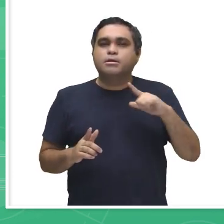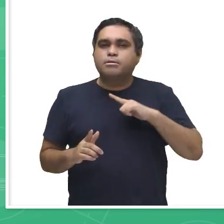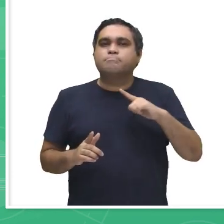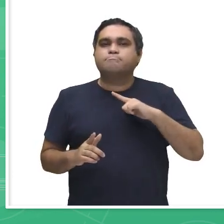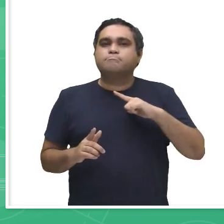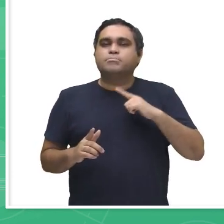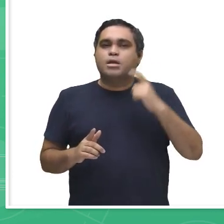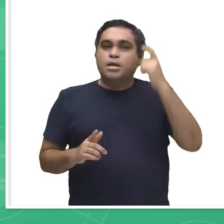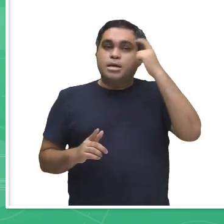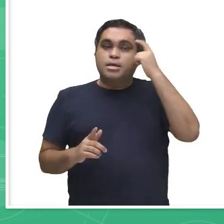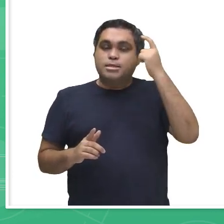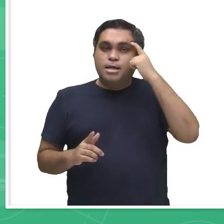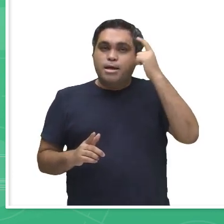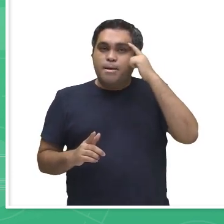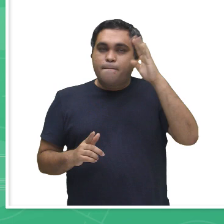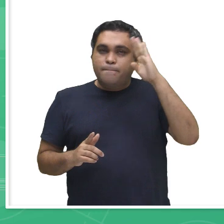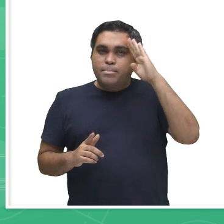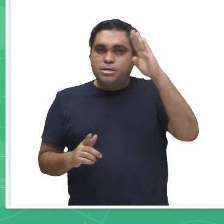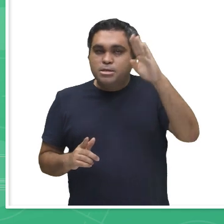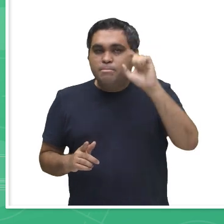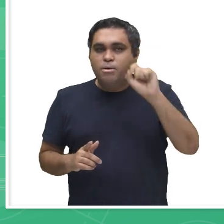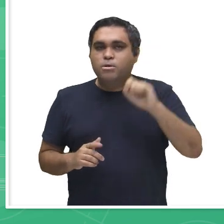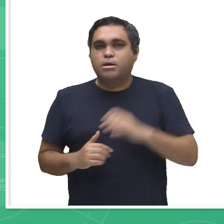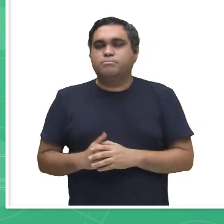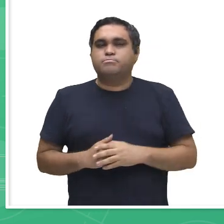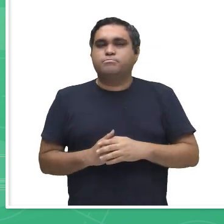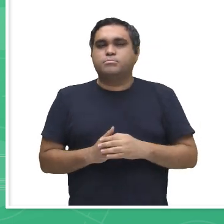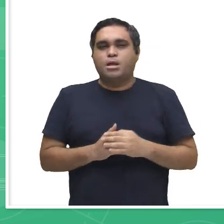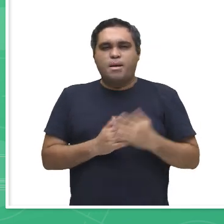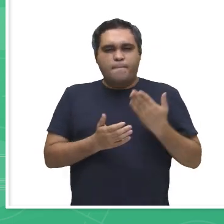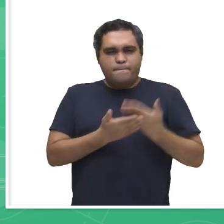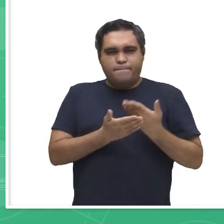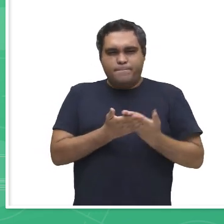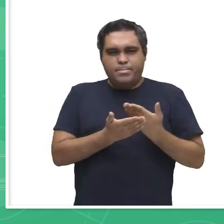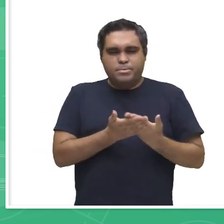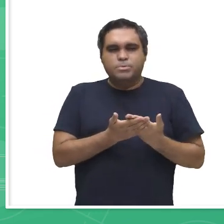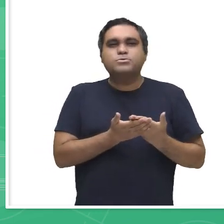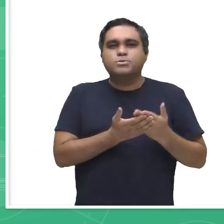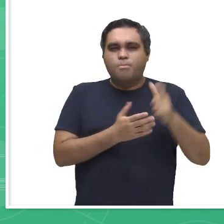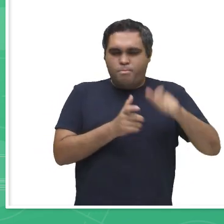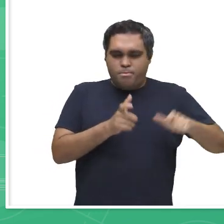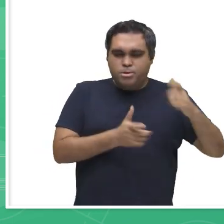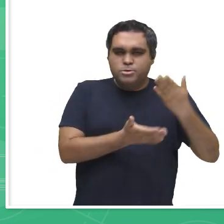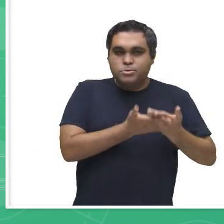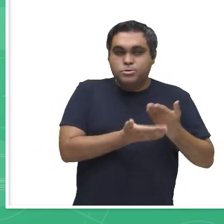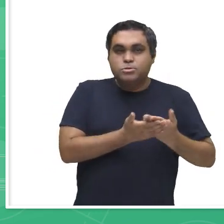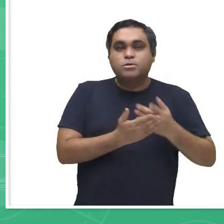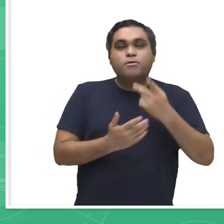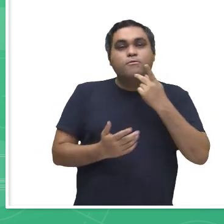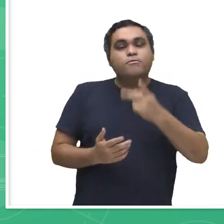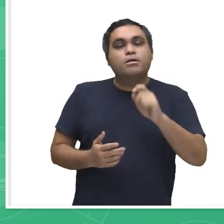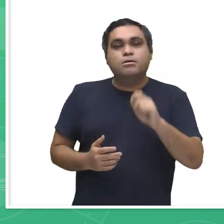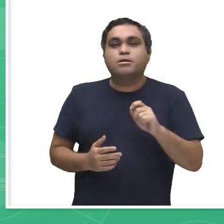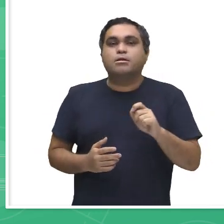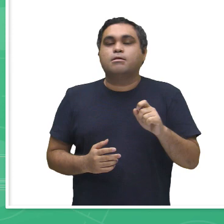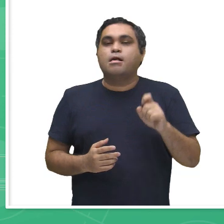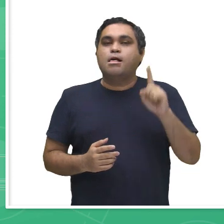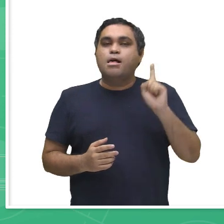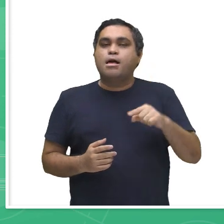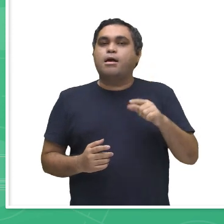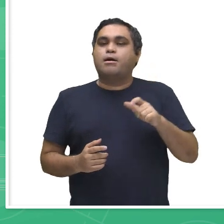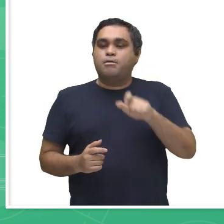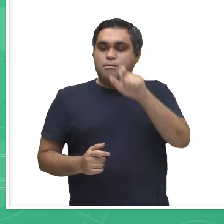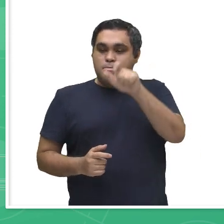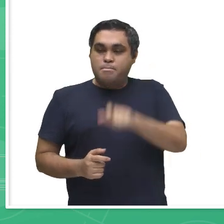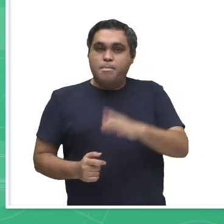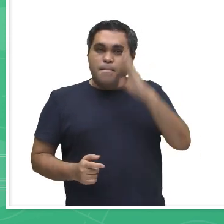Grande parte dos estudiosos, eles dizem que a filosofia moderna, ela começa com o pensamento de René Descartes